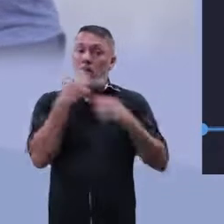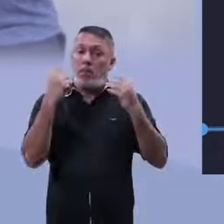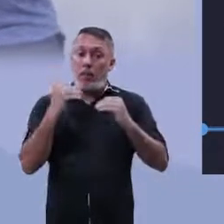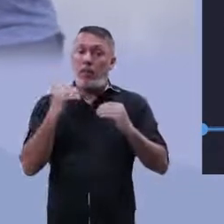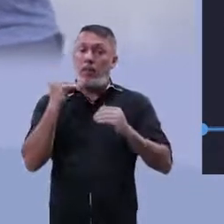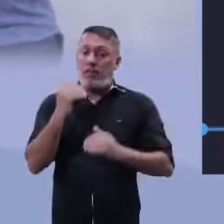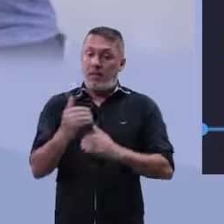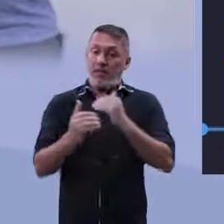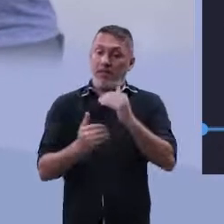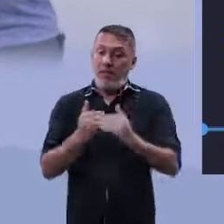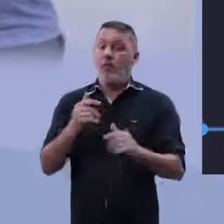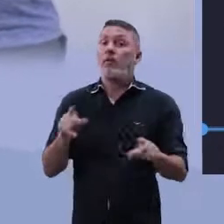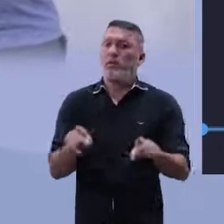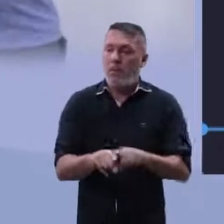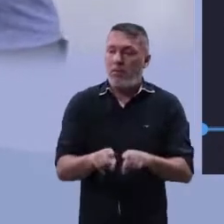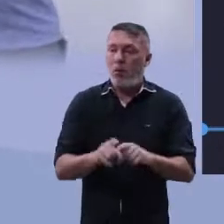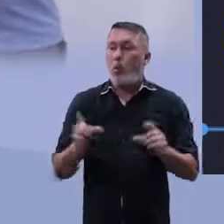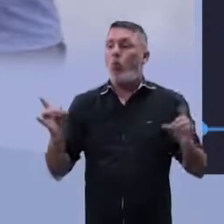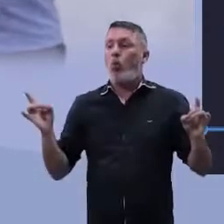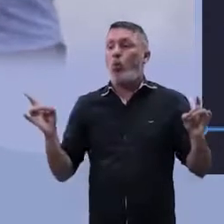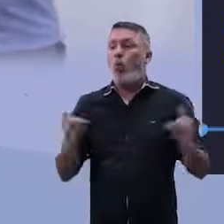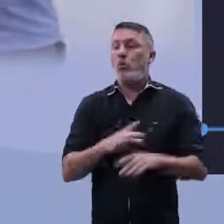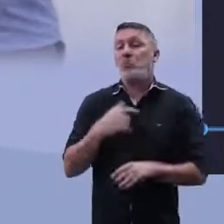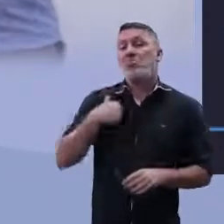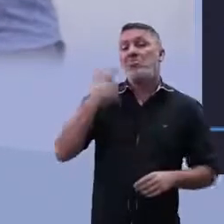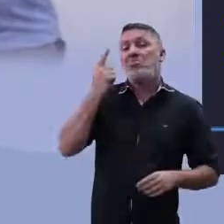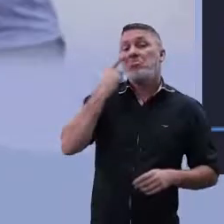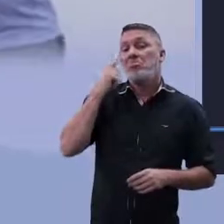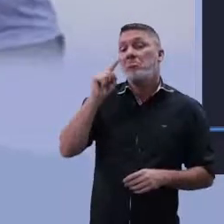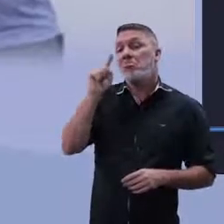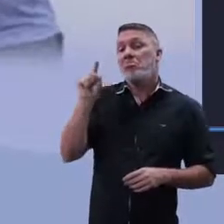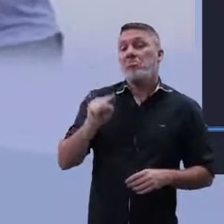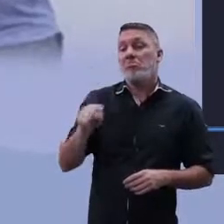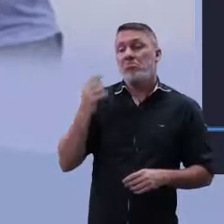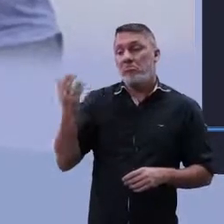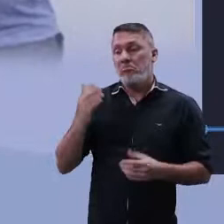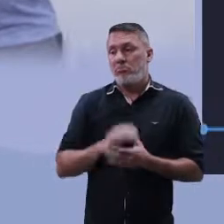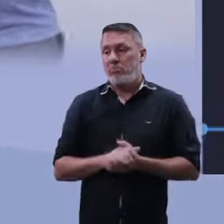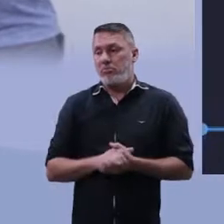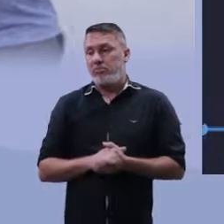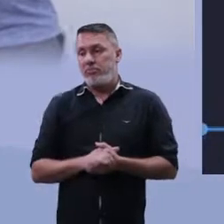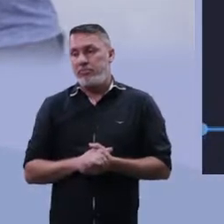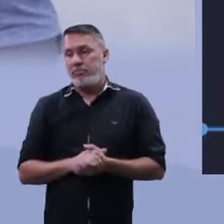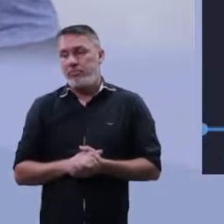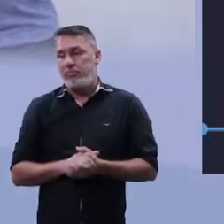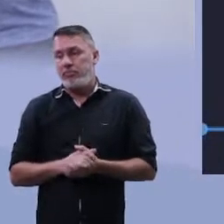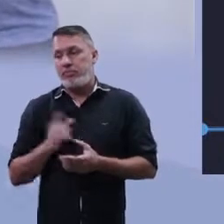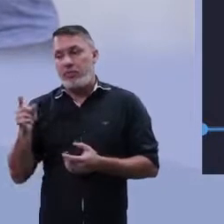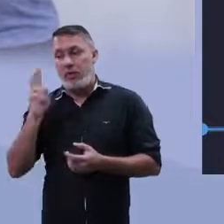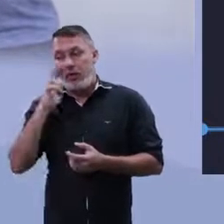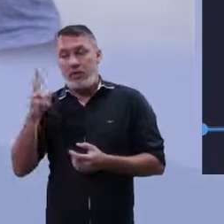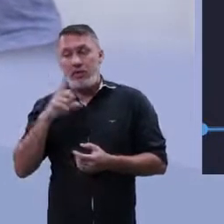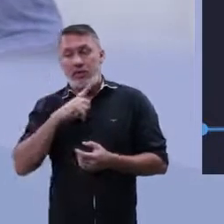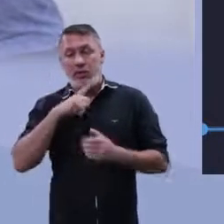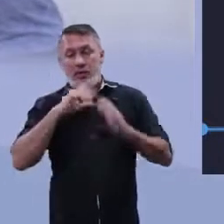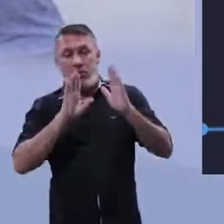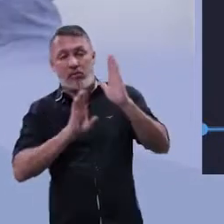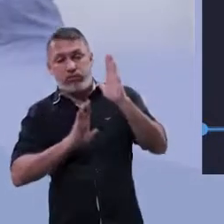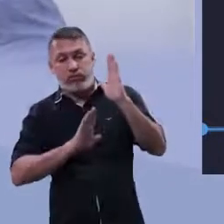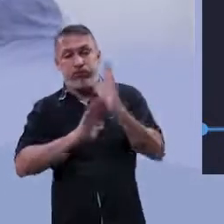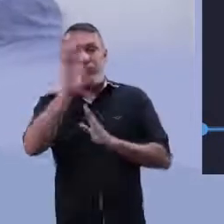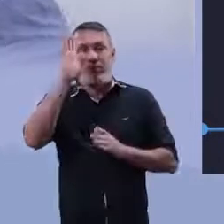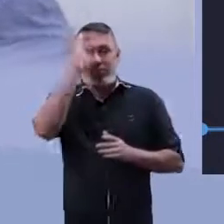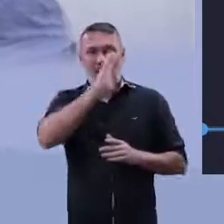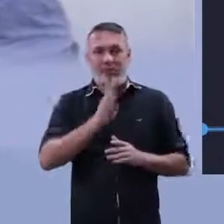desenvolvimento e que ele apresente isso na conclusão. Será que mostrou? Olha lá, A ascensão do Brasil ao posto de uma das